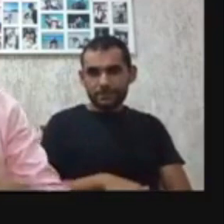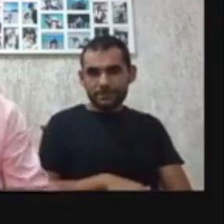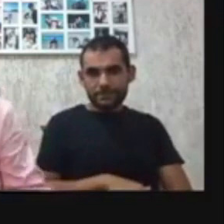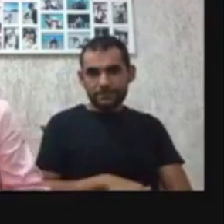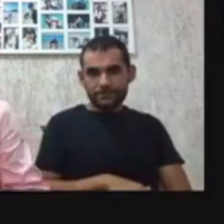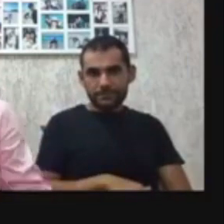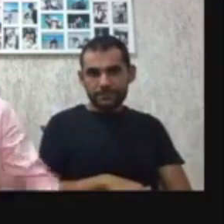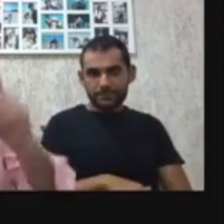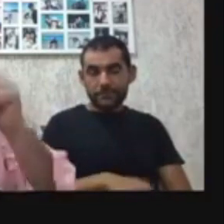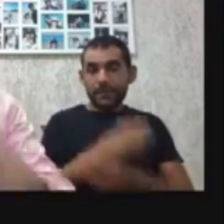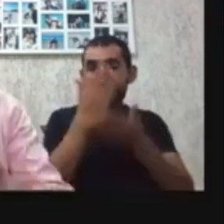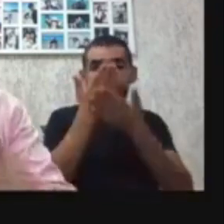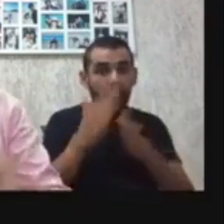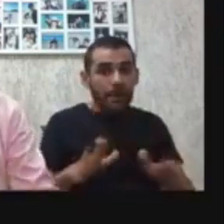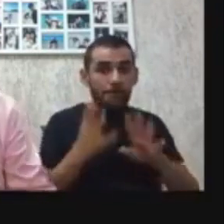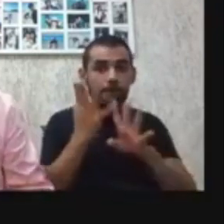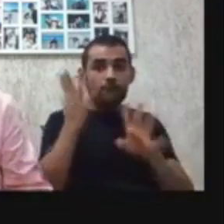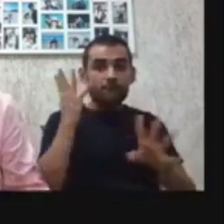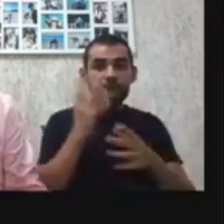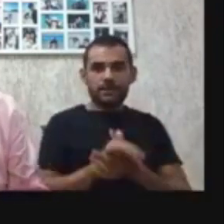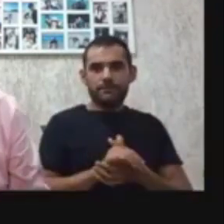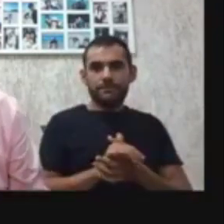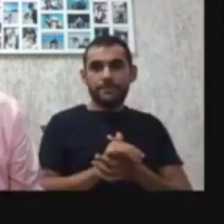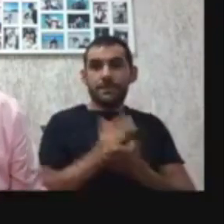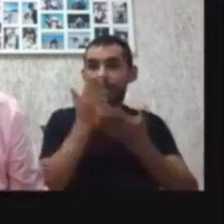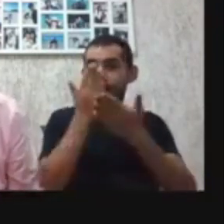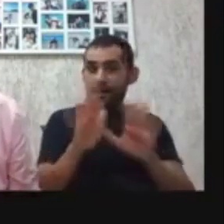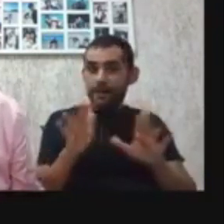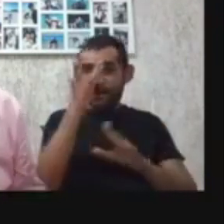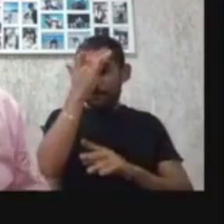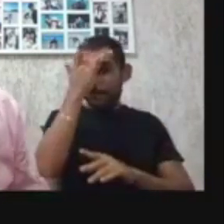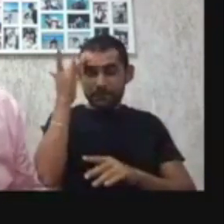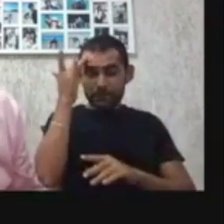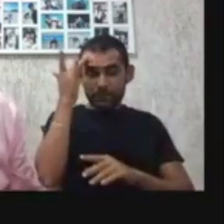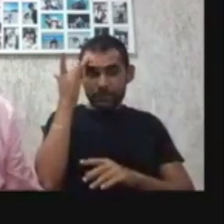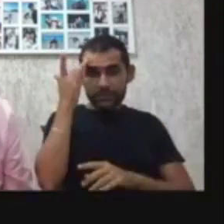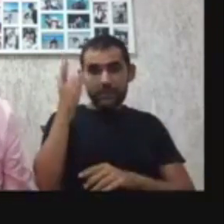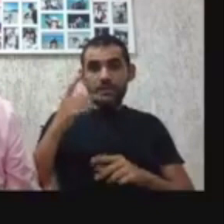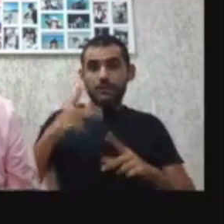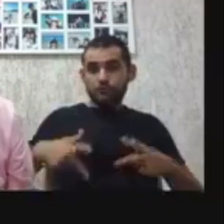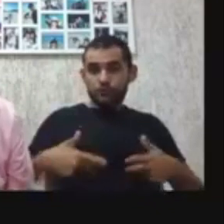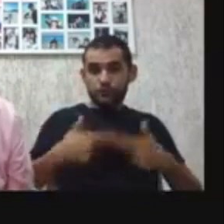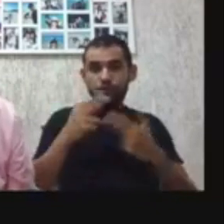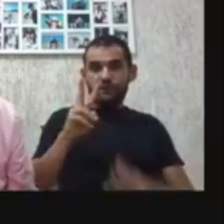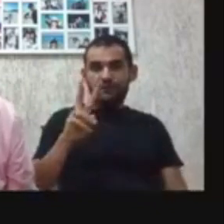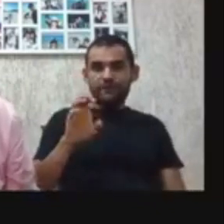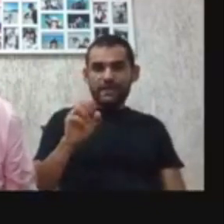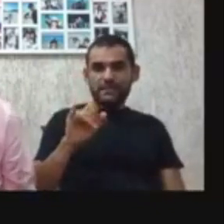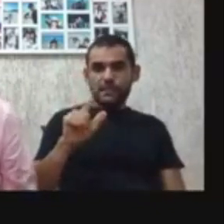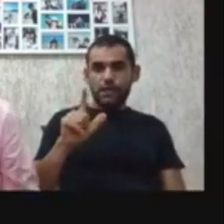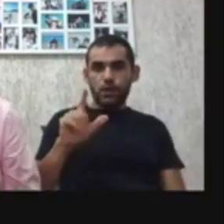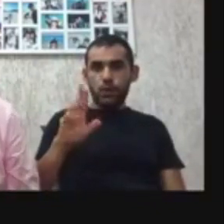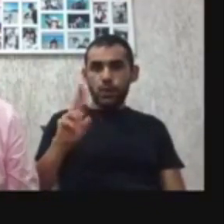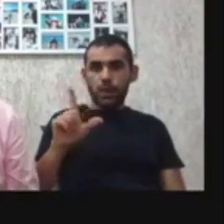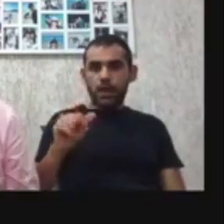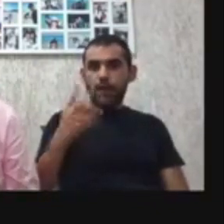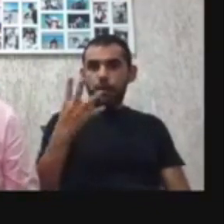acaba com a fila, e acaba com a pessoa que está esperando uma cirurgia de vesícula há 4 anos. É um